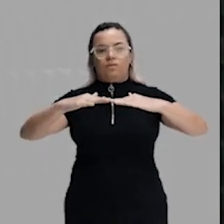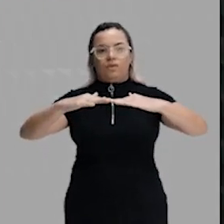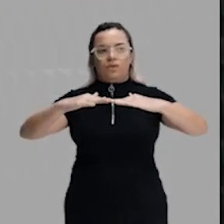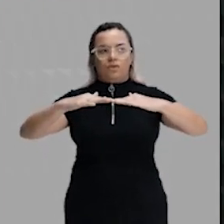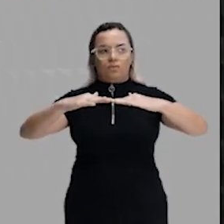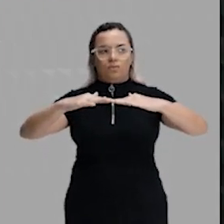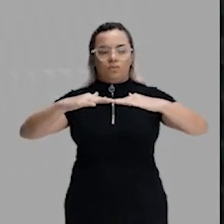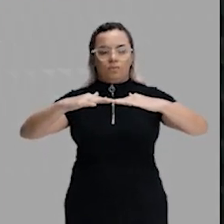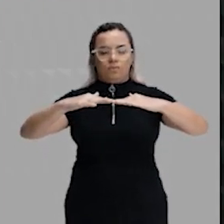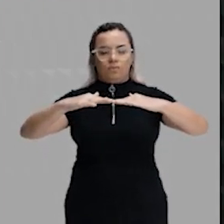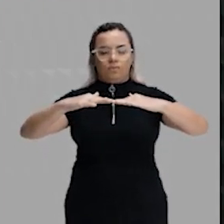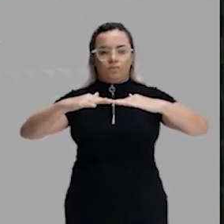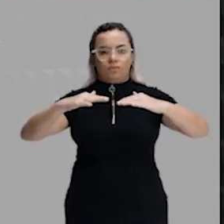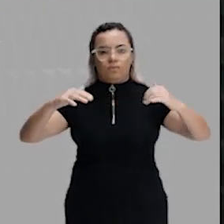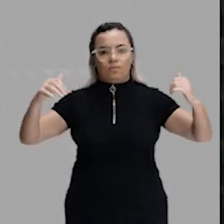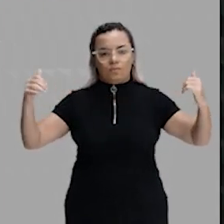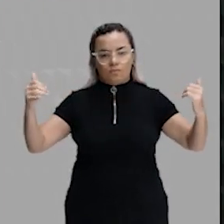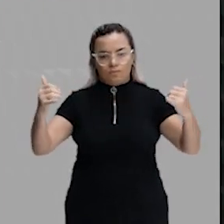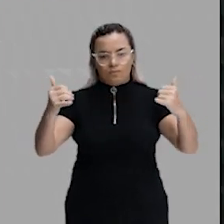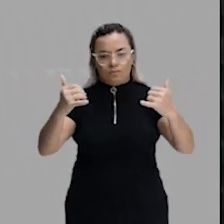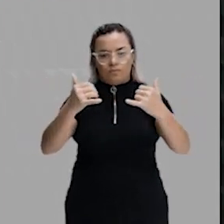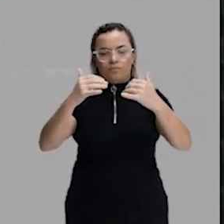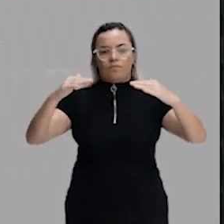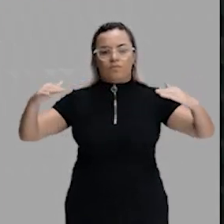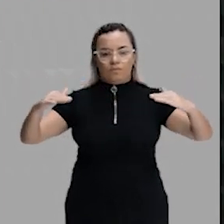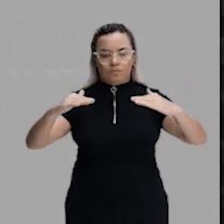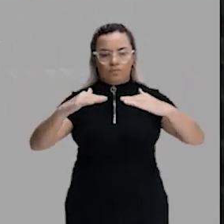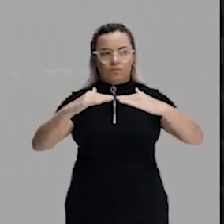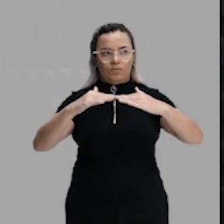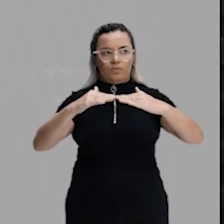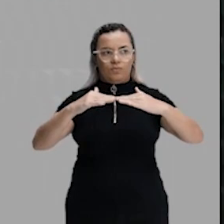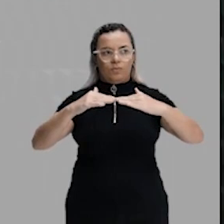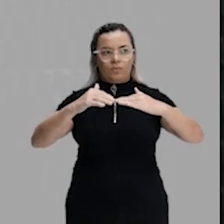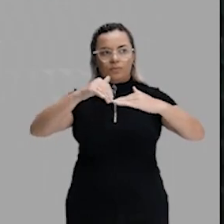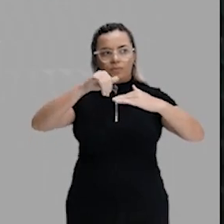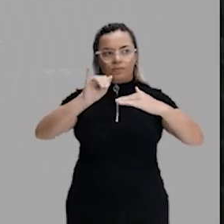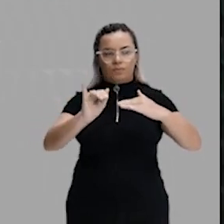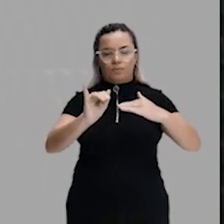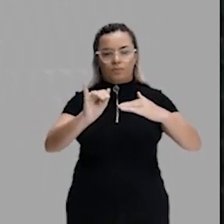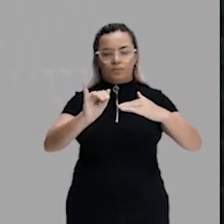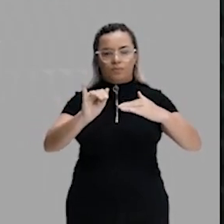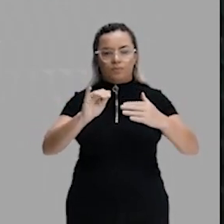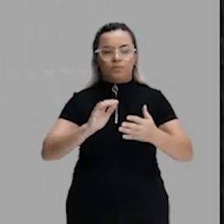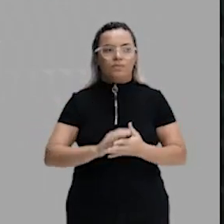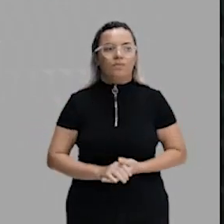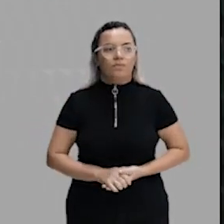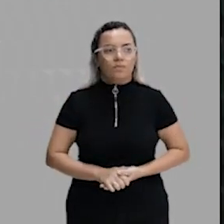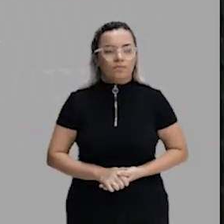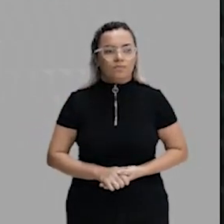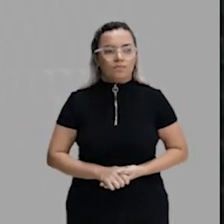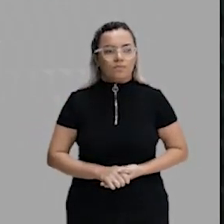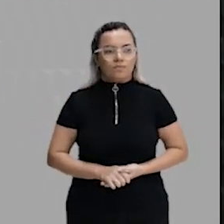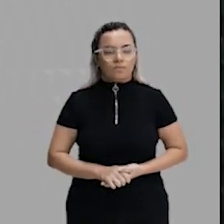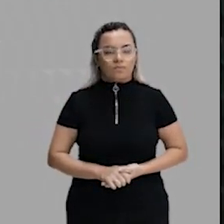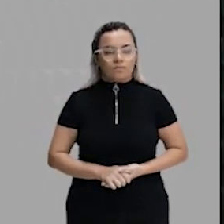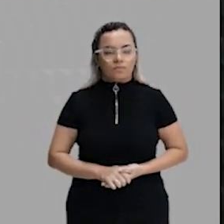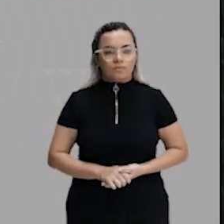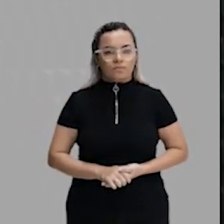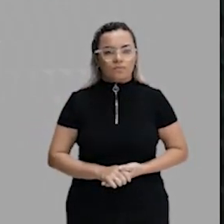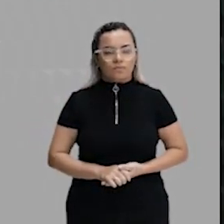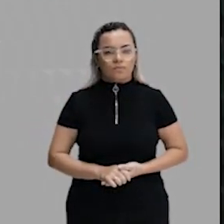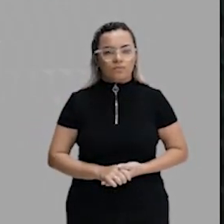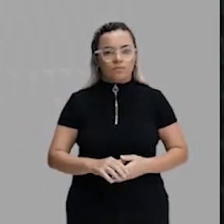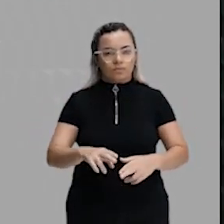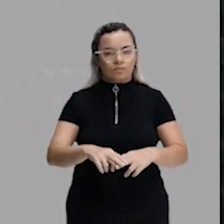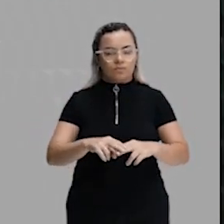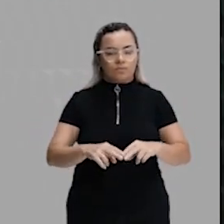atravessado pela corrente elétrica I. Certo? Então, esse U, que é o